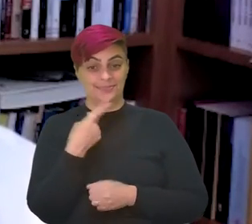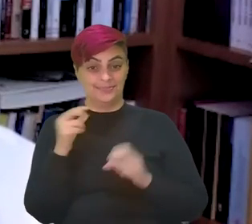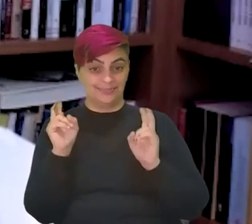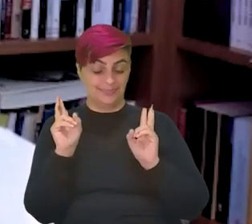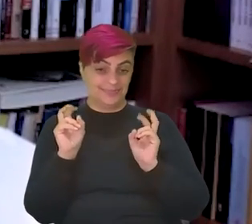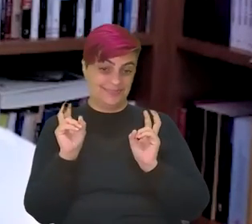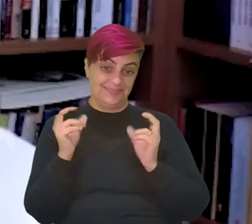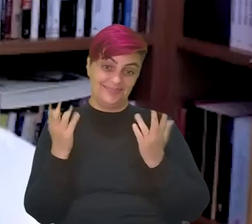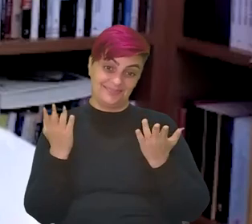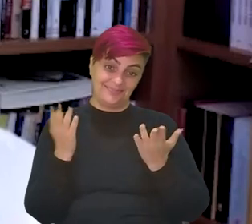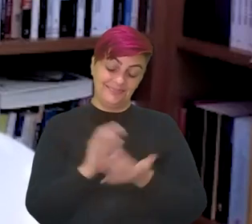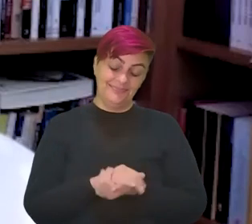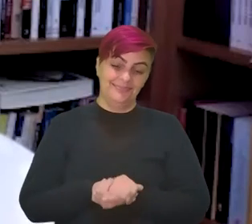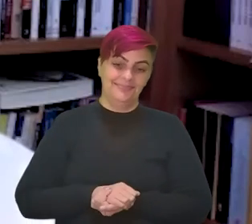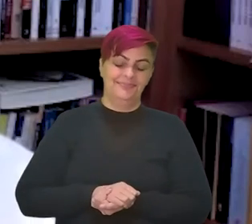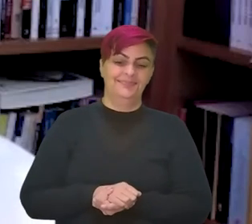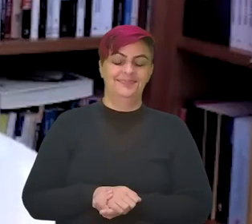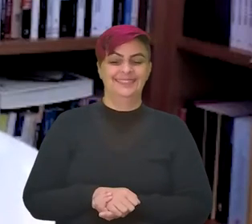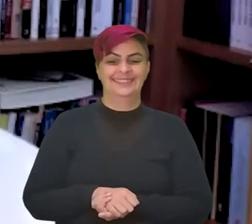estou falando sobre a Papa,